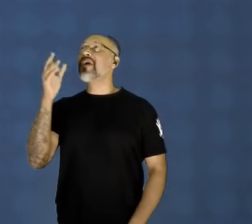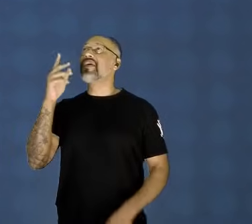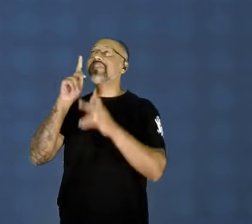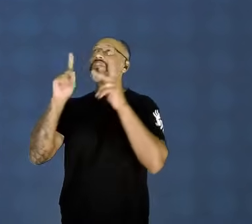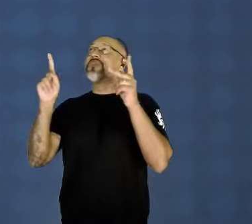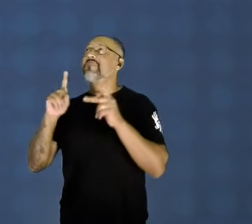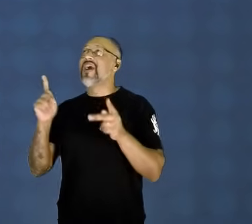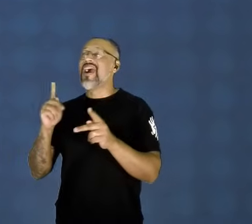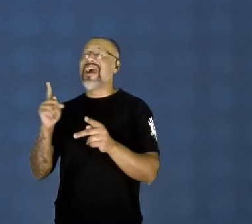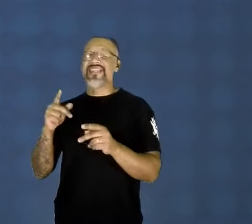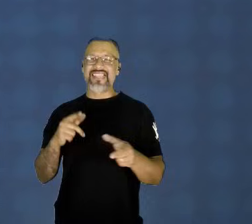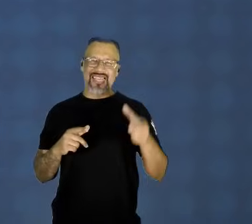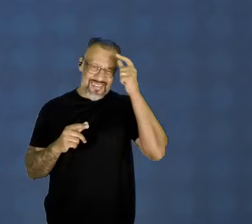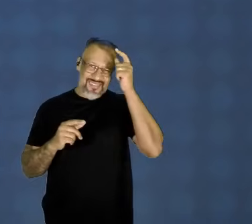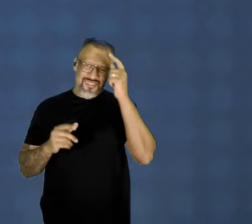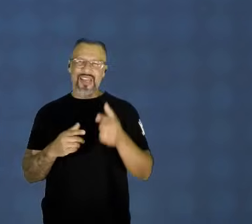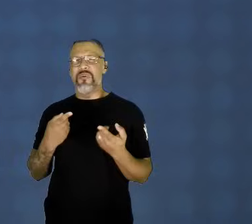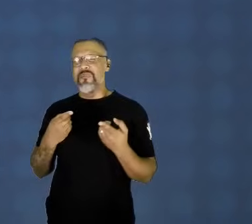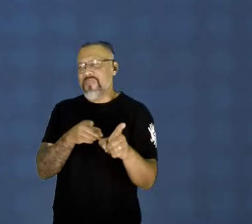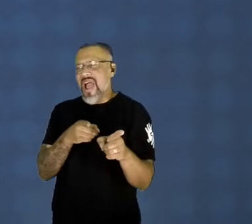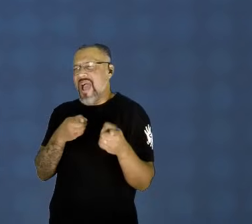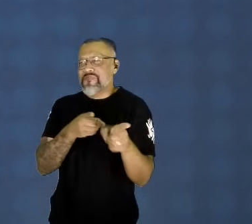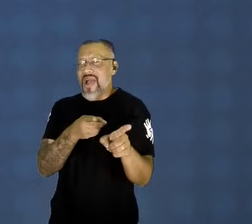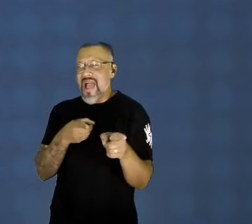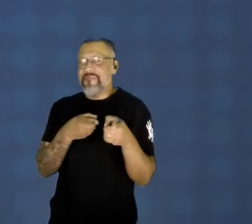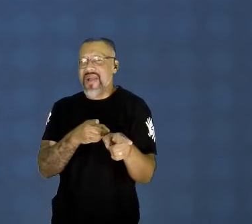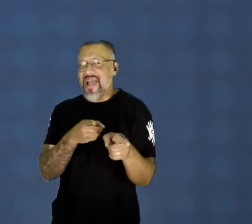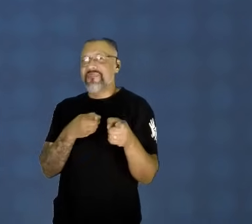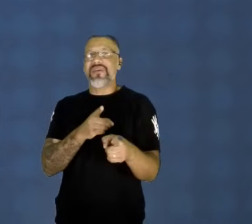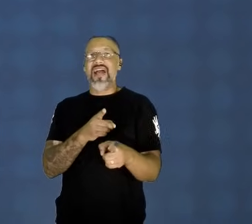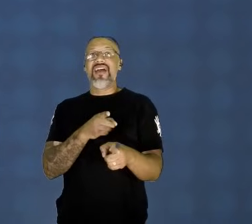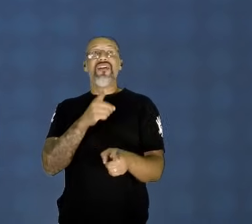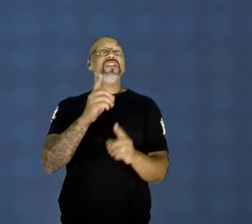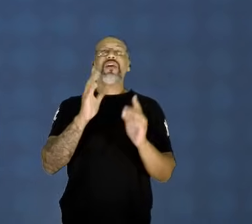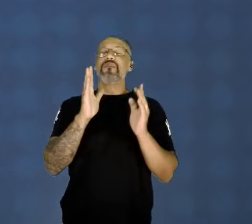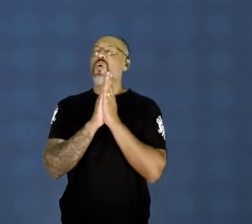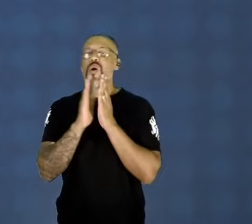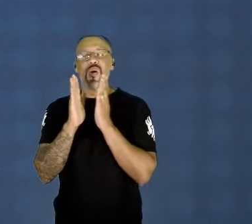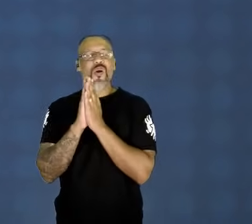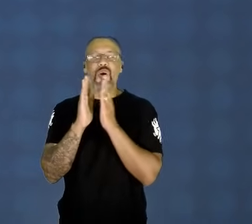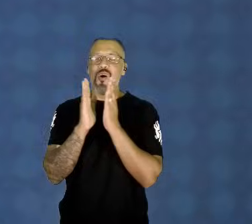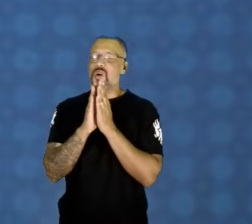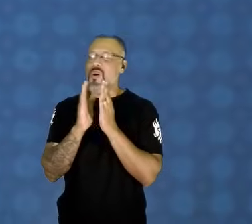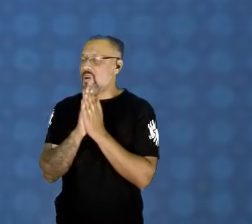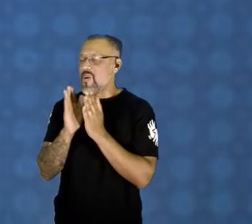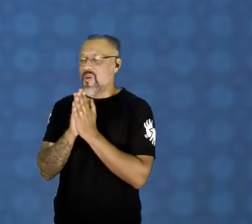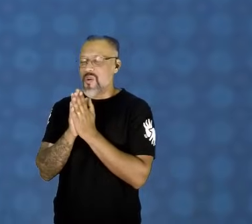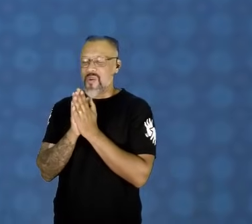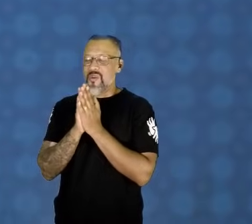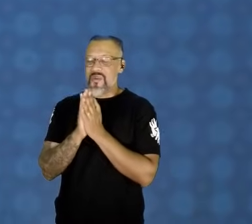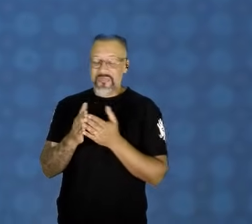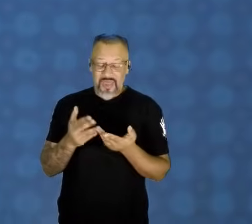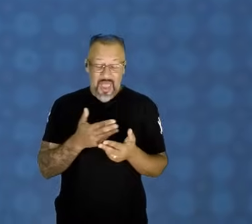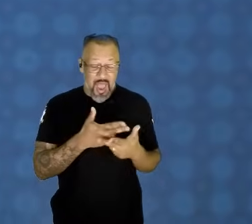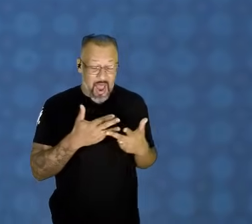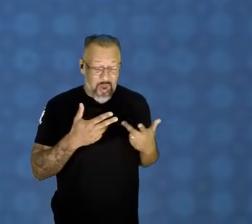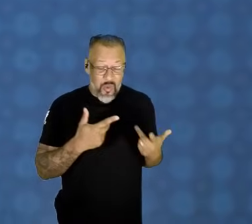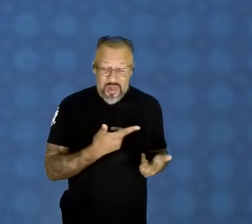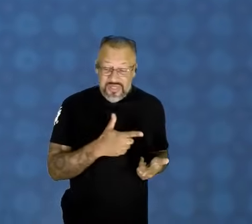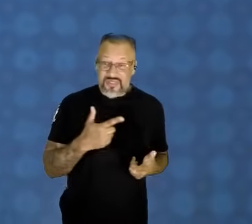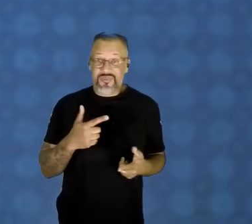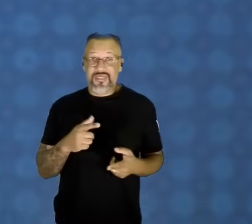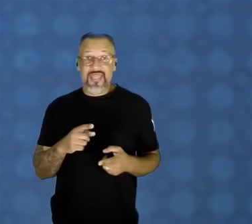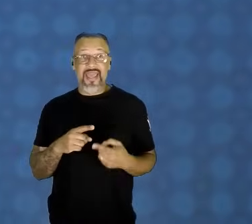você continua servindo a Deus, mesmo quando você ora, ora, ora, ora por suprimento e o boleto chega, o boleto aumenta, as dívidas aumentam, a